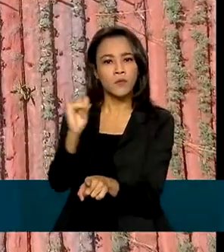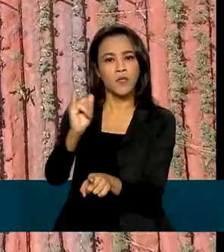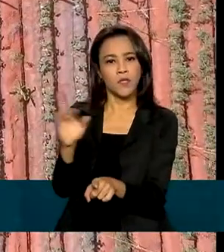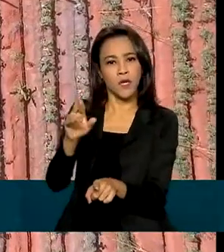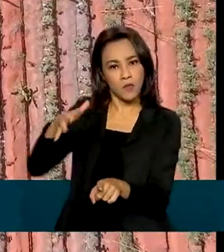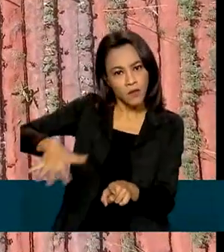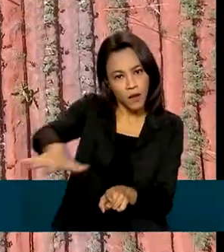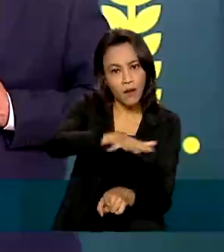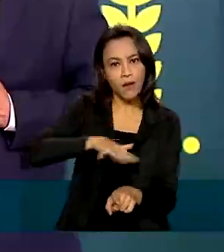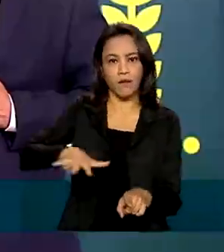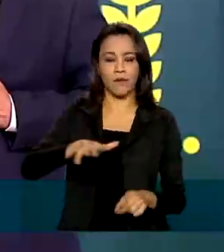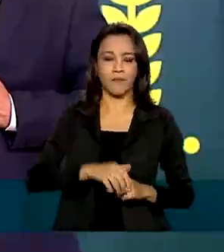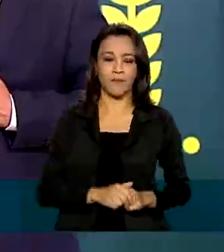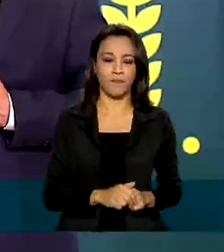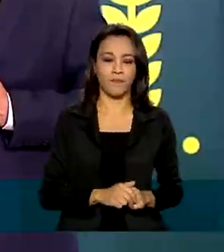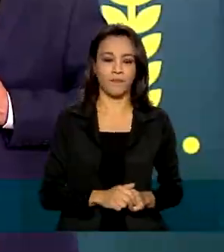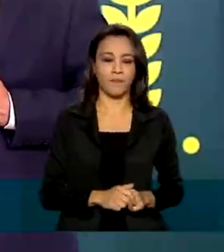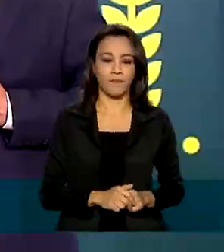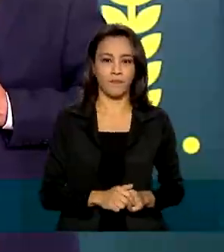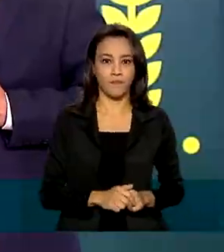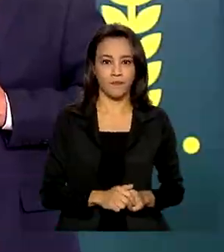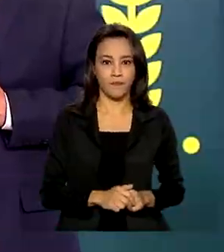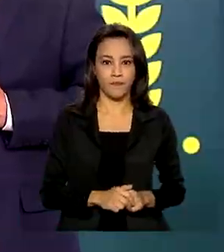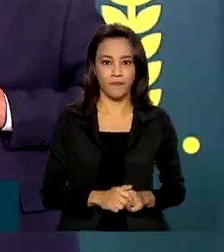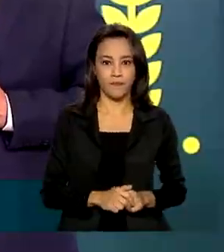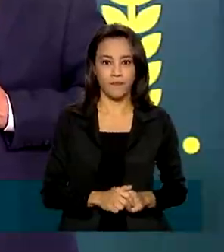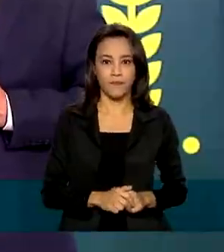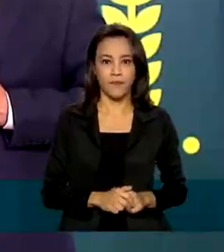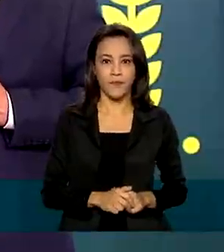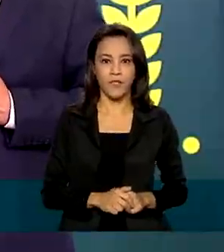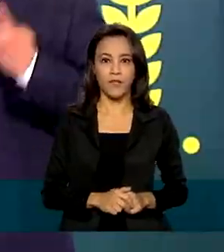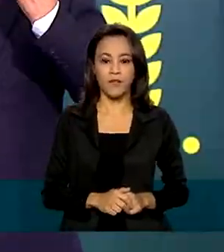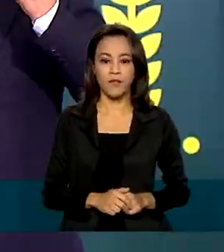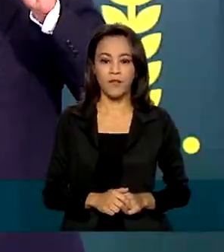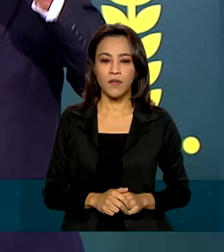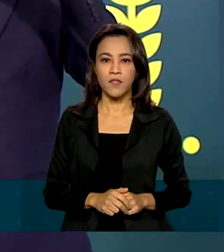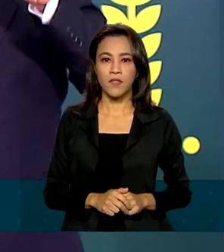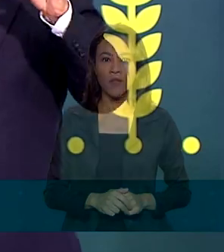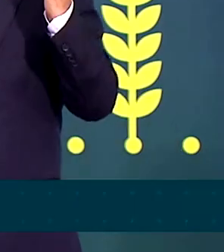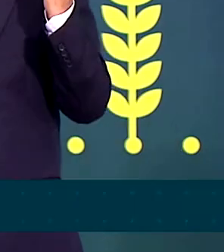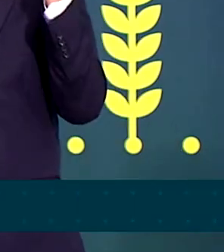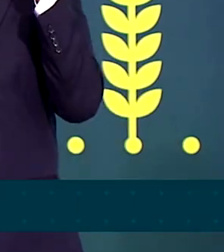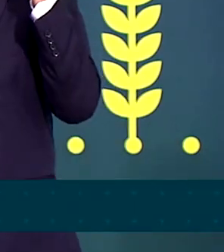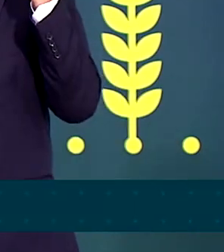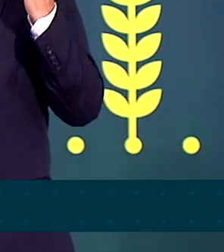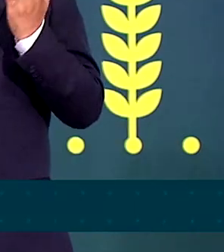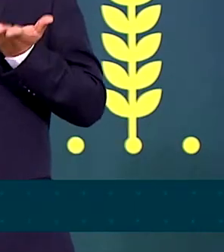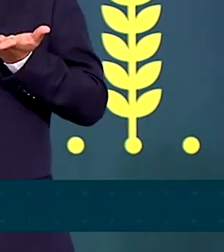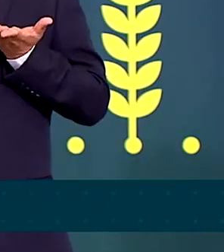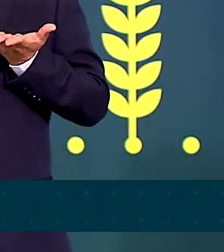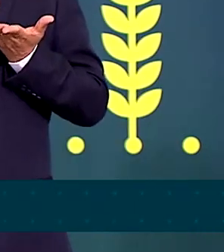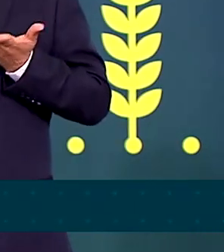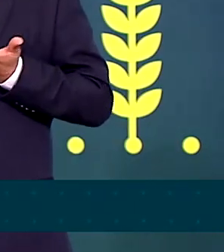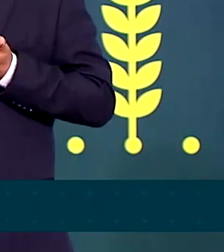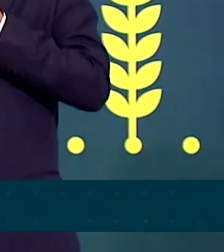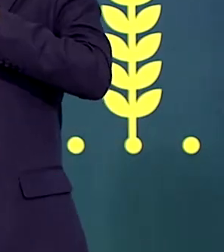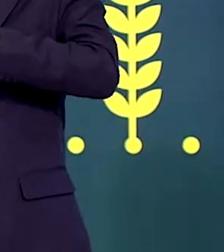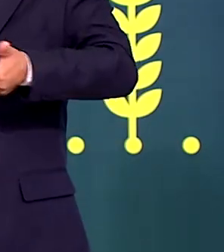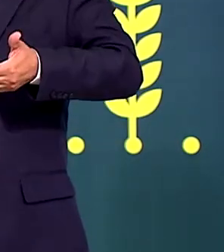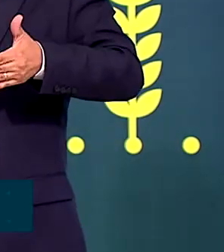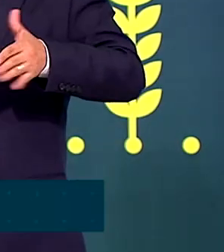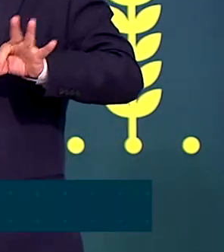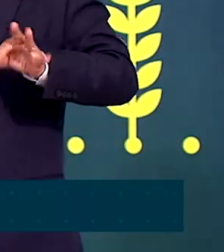setor. Isso representa, senhores, um crescimento de 48% em relação ao volume de recursos que iniciamos a